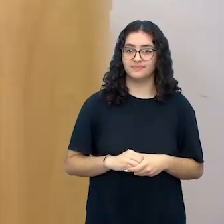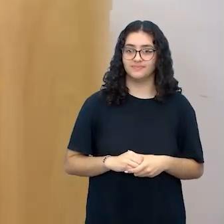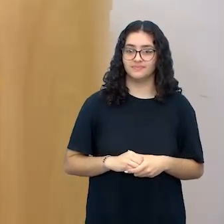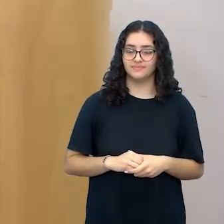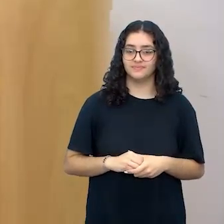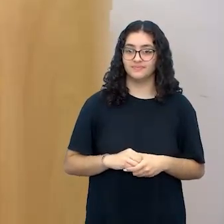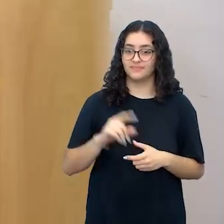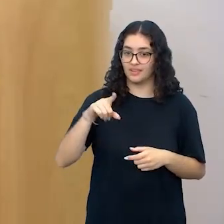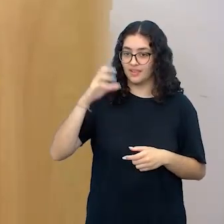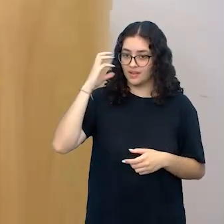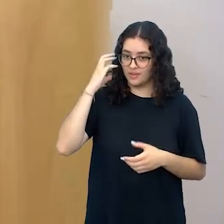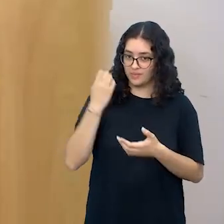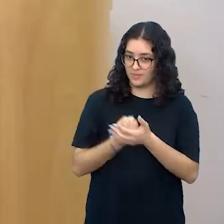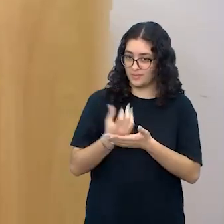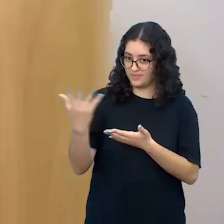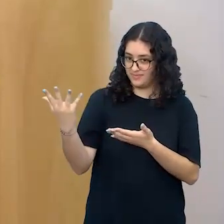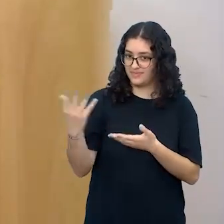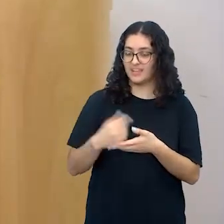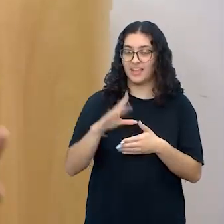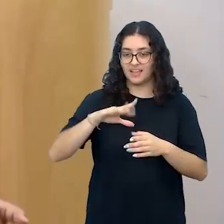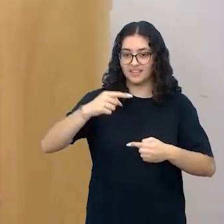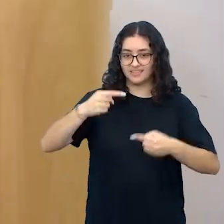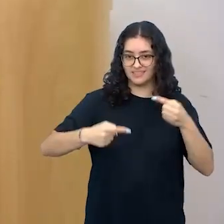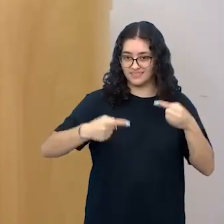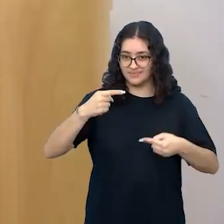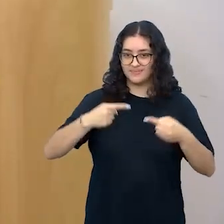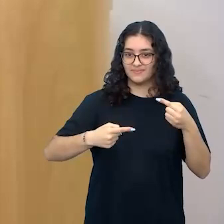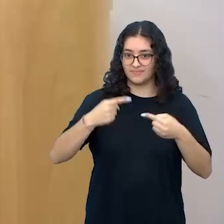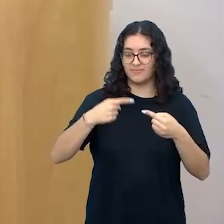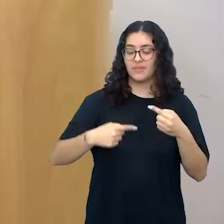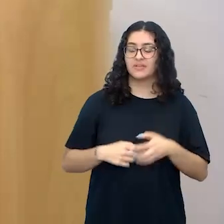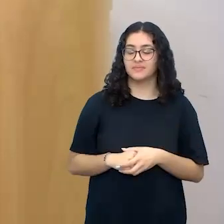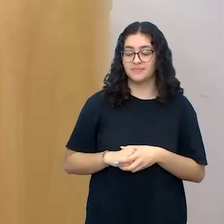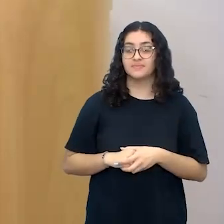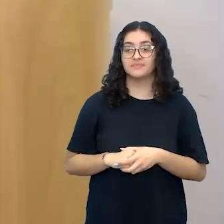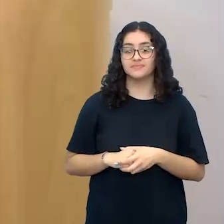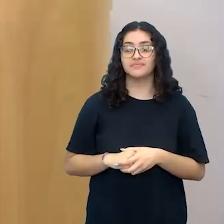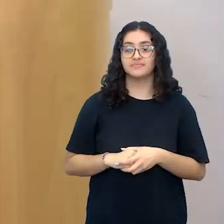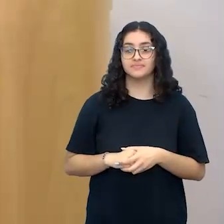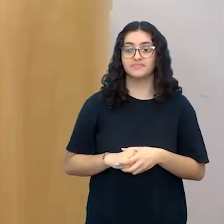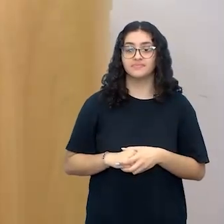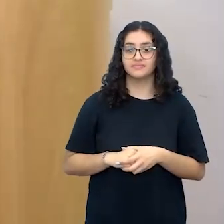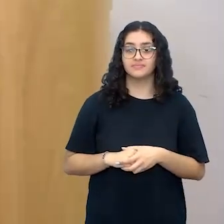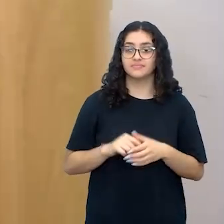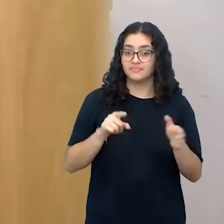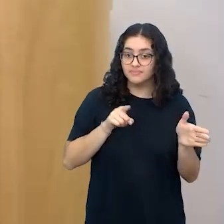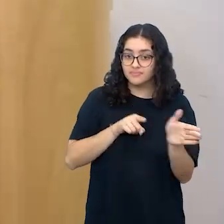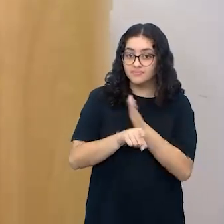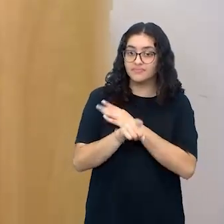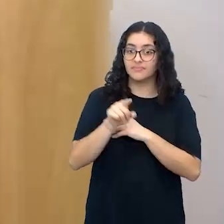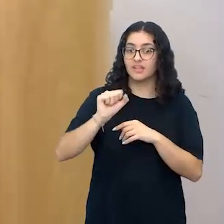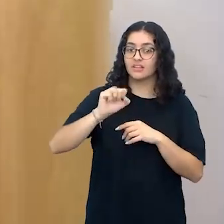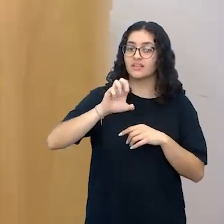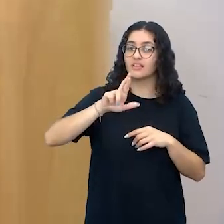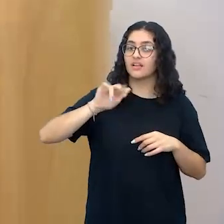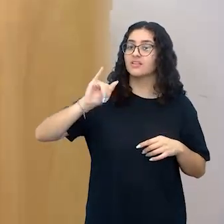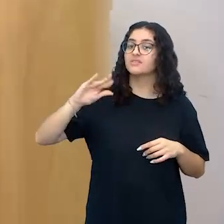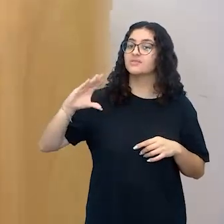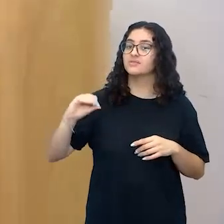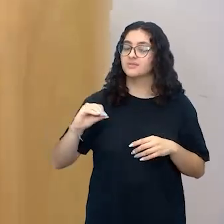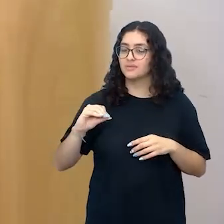aqui é podcast, né, e é um debate mesmo, é uma conversa, eu já coloco aqui uma pergunta para o Sérgio. Por